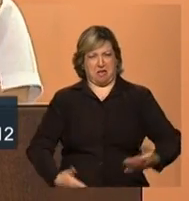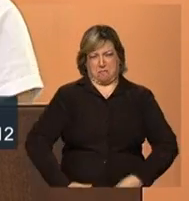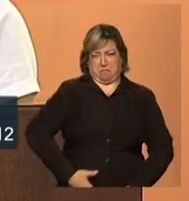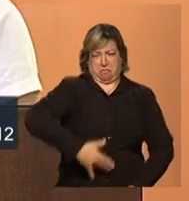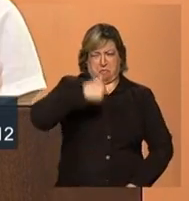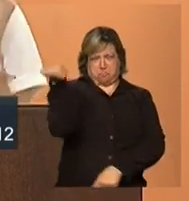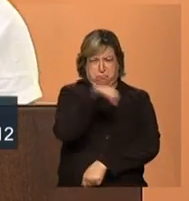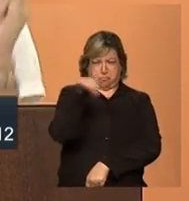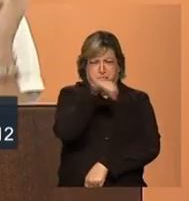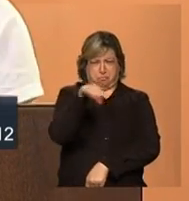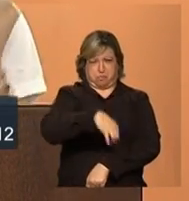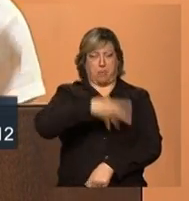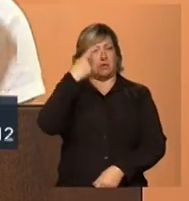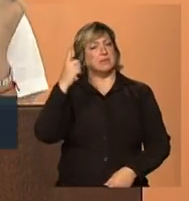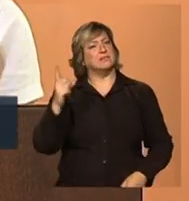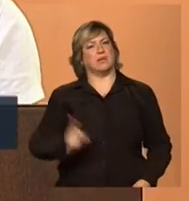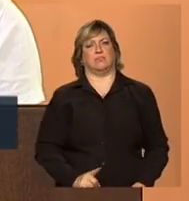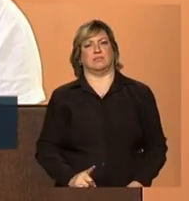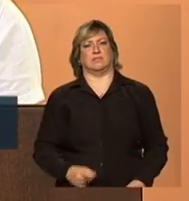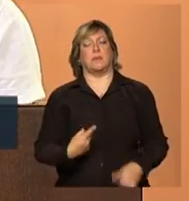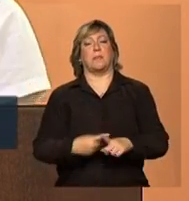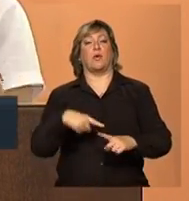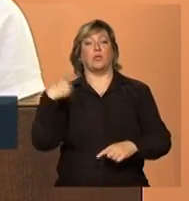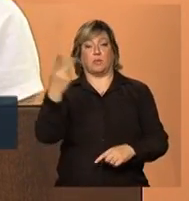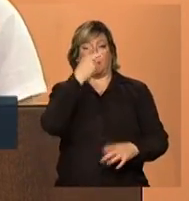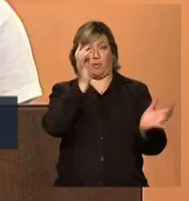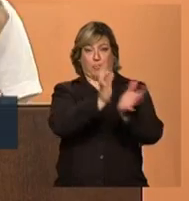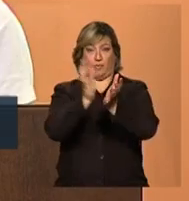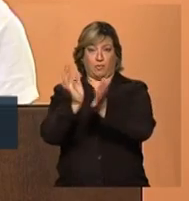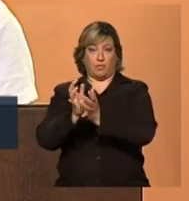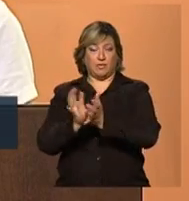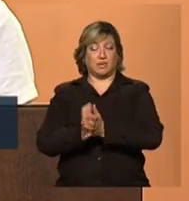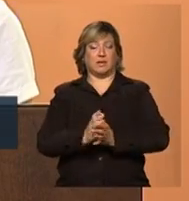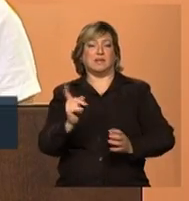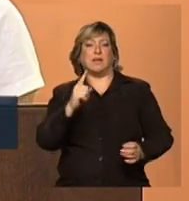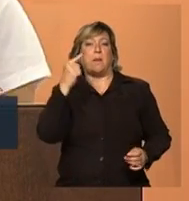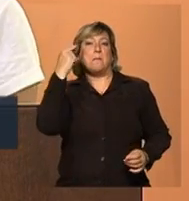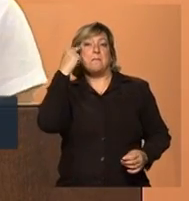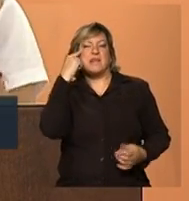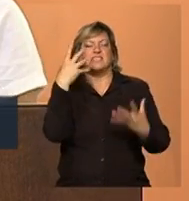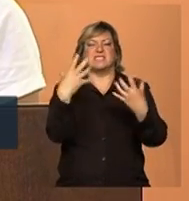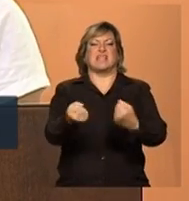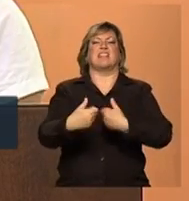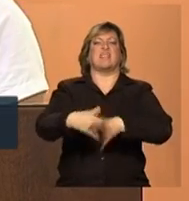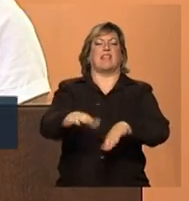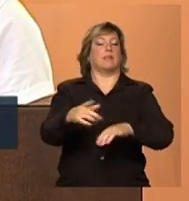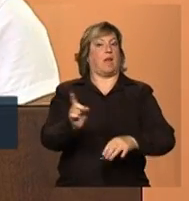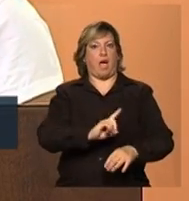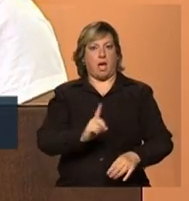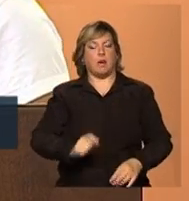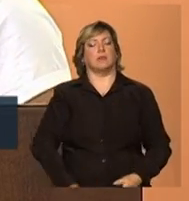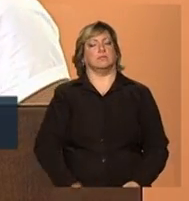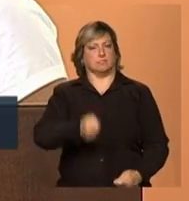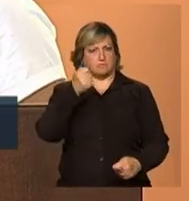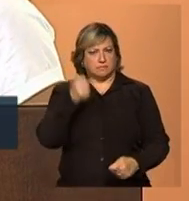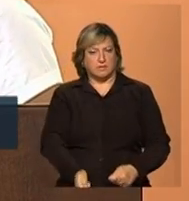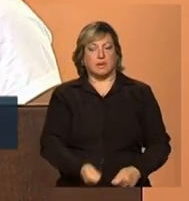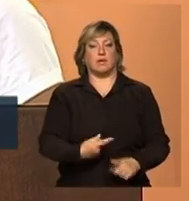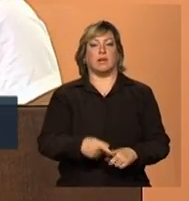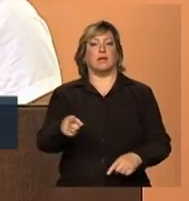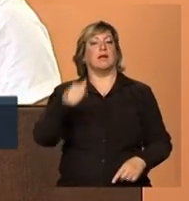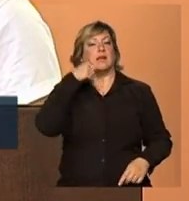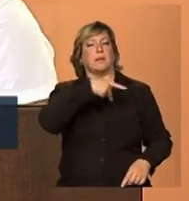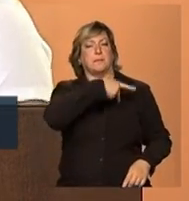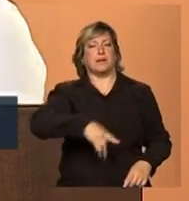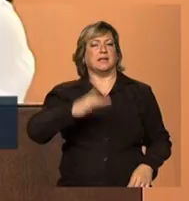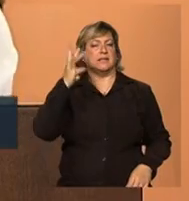de fiscalização não sejam coniventes com o desrespeito. Vamos aproveitar a vontade da nossa presidenta.